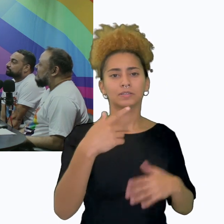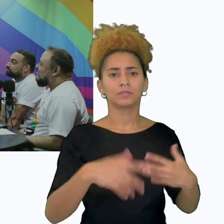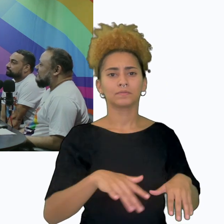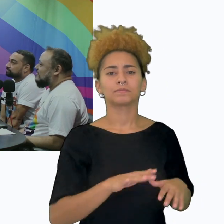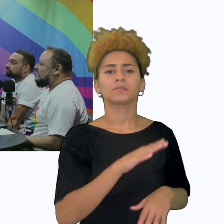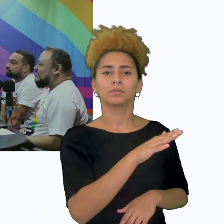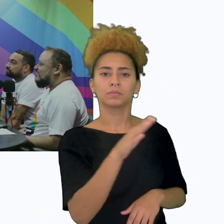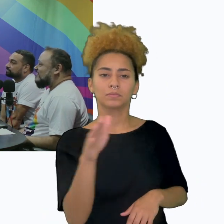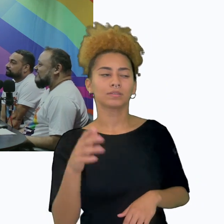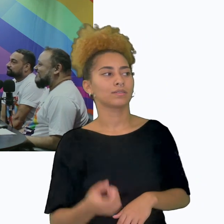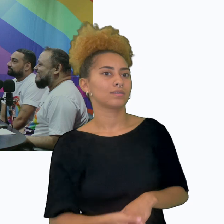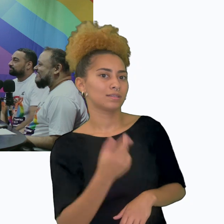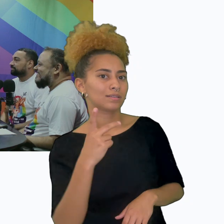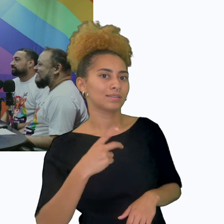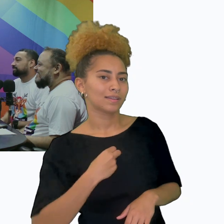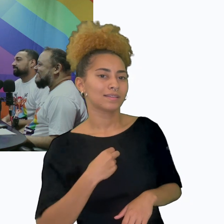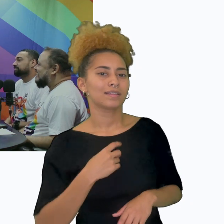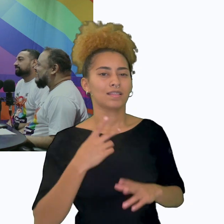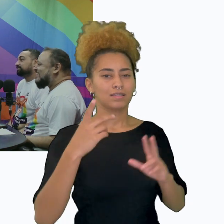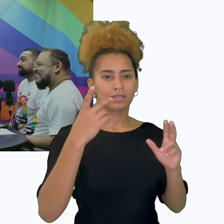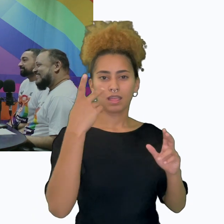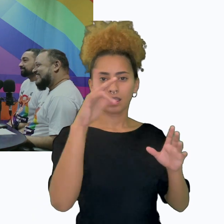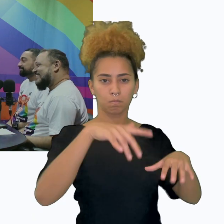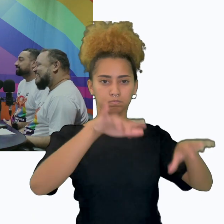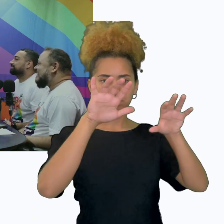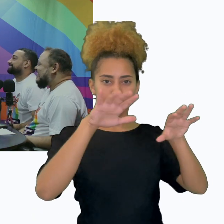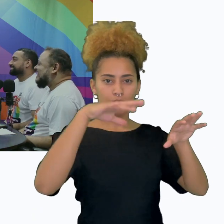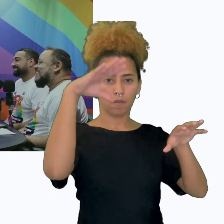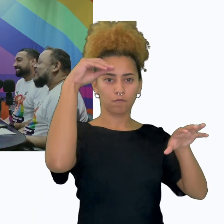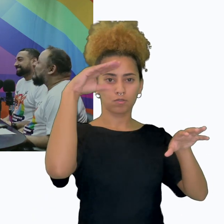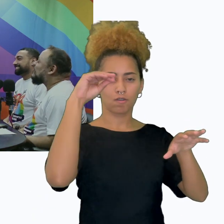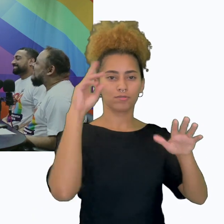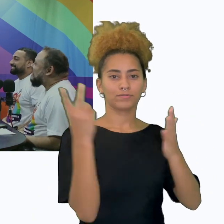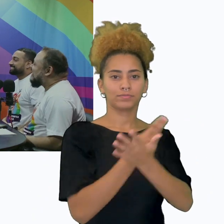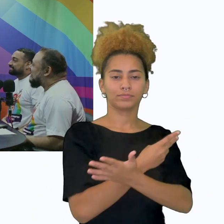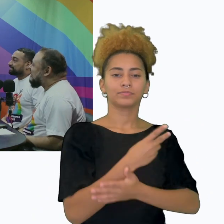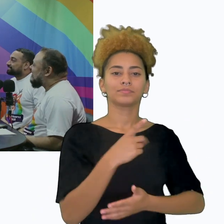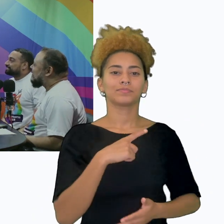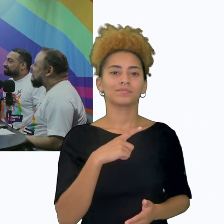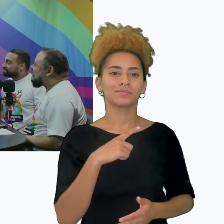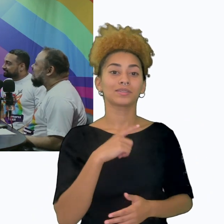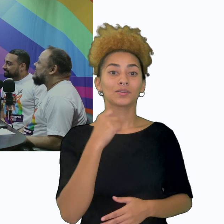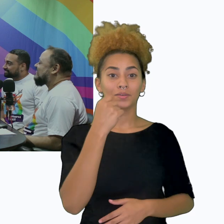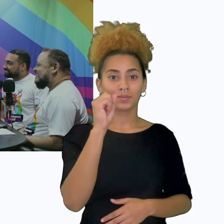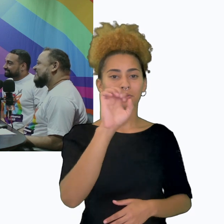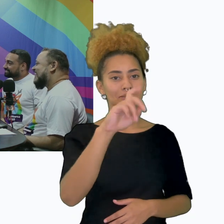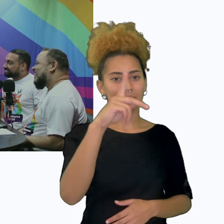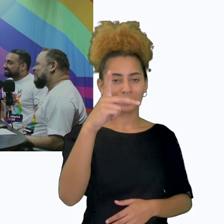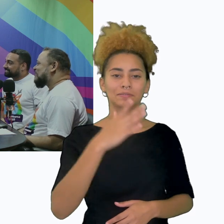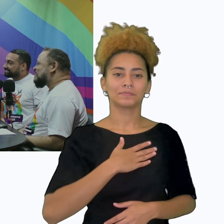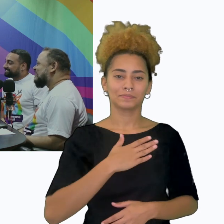episódios. Ela só veio com a bunda pra cima, né? Na Bahia, batendo foto com a bunda pra cima. Só vi a bunda dela pra cima. Qual é o nome da série? Pensão Ludovico. É